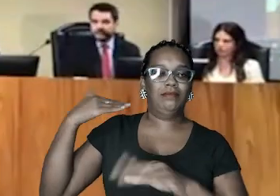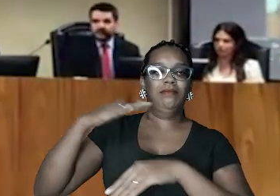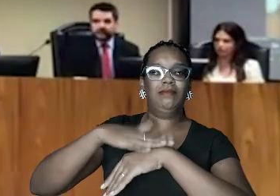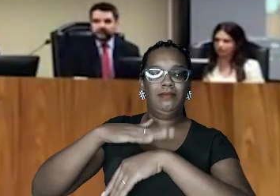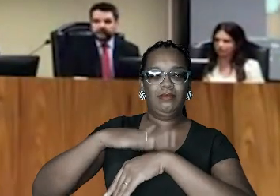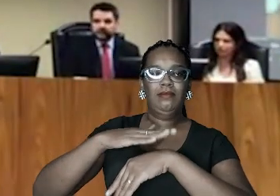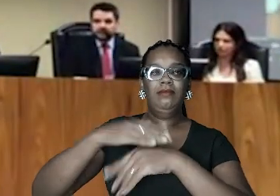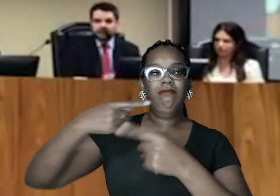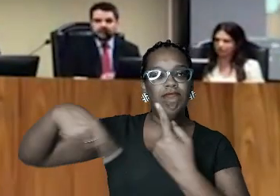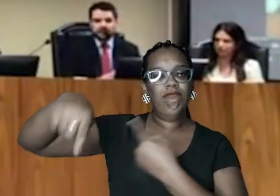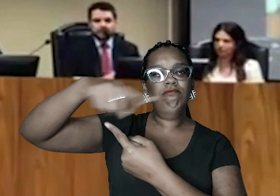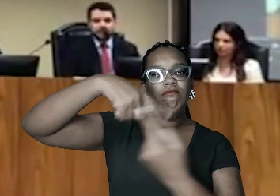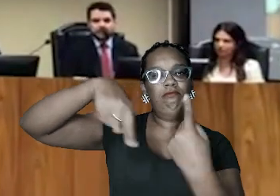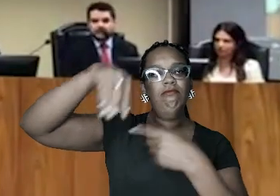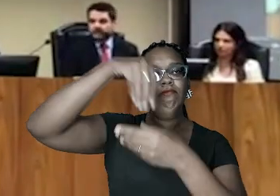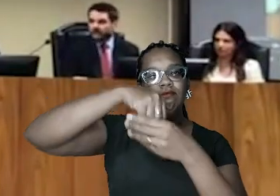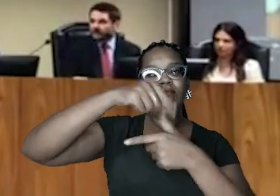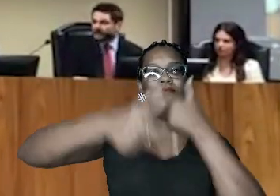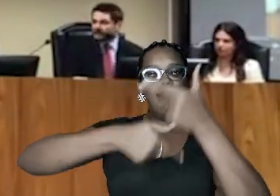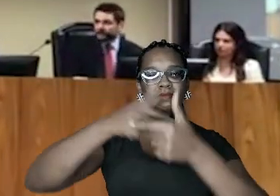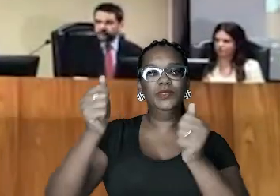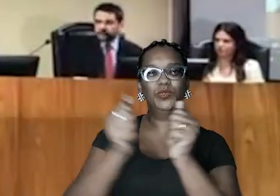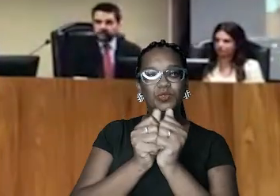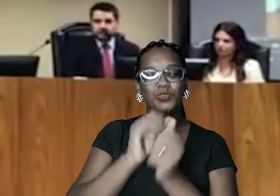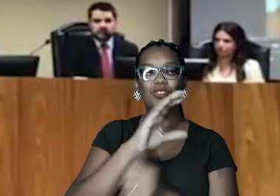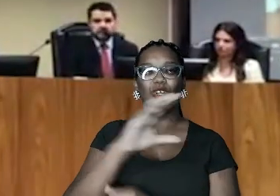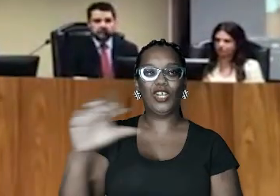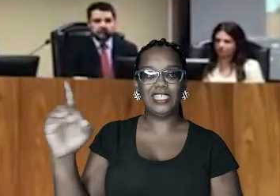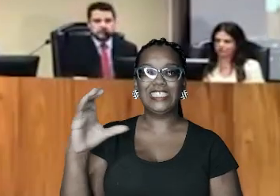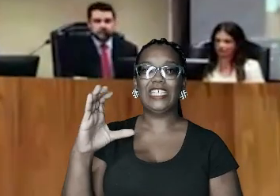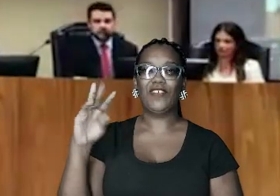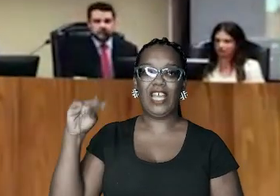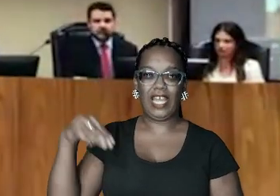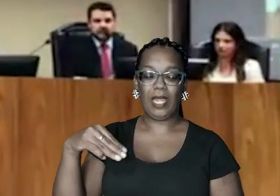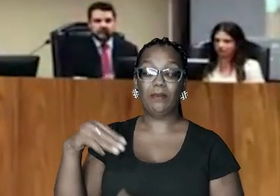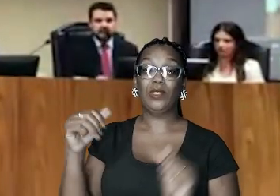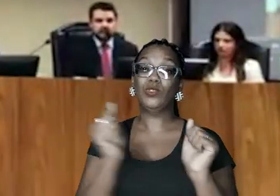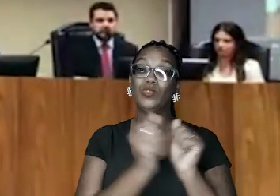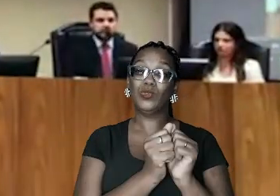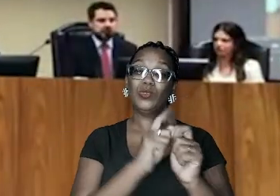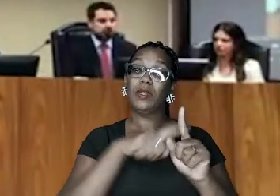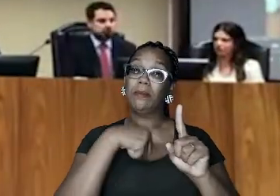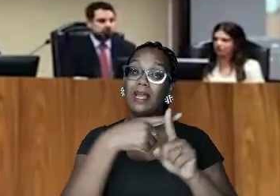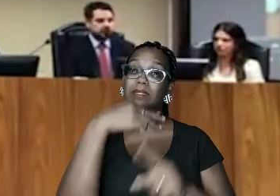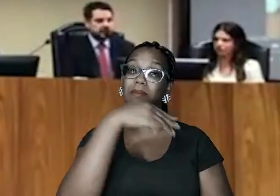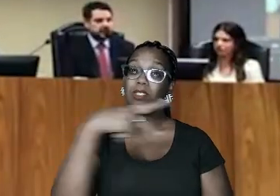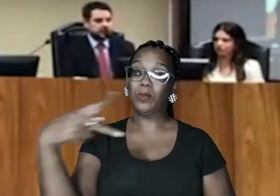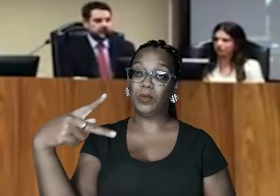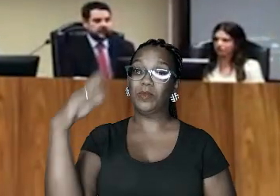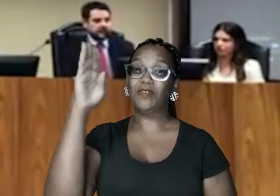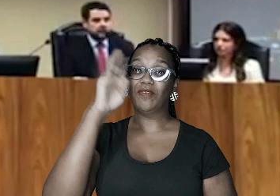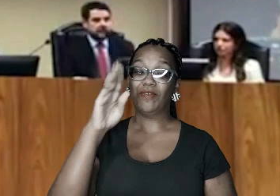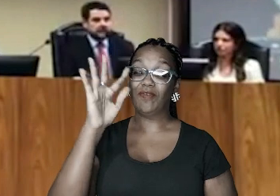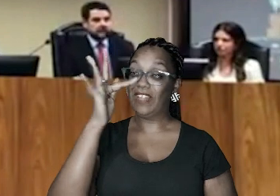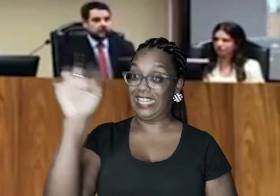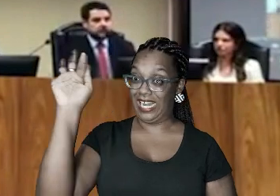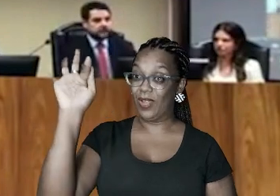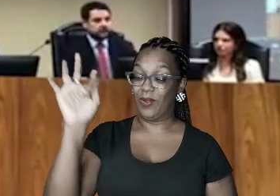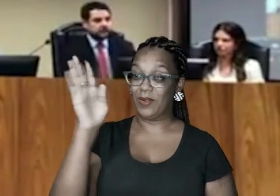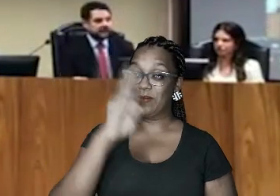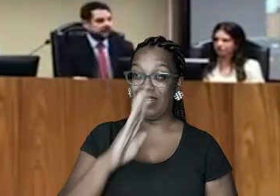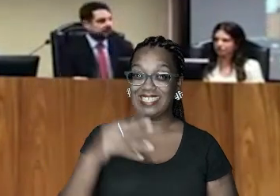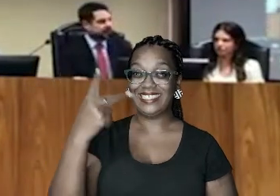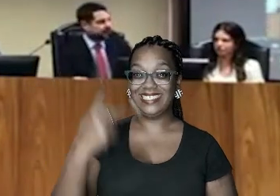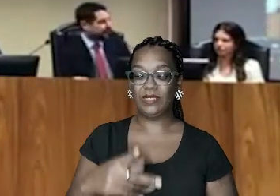Rodrigo já tivemos em vários outros momentos em vários ciclos inclusive no trabalho conjunto coordenado da CV Ministério Público Federal mas já